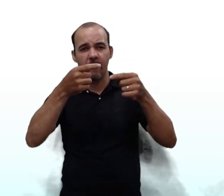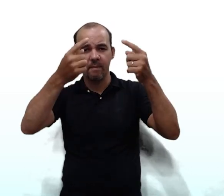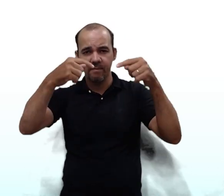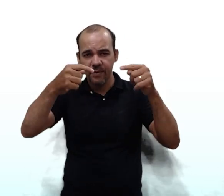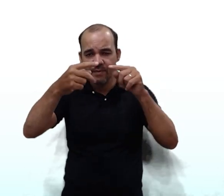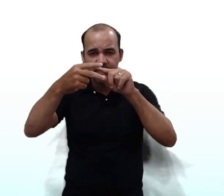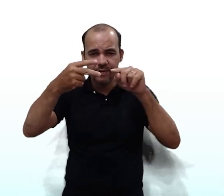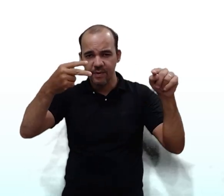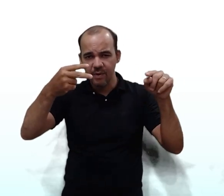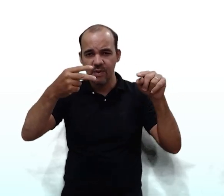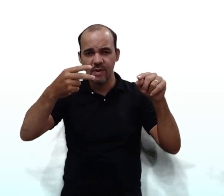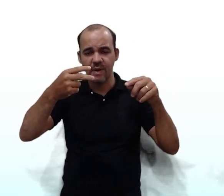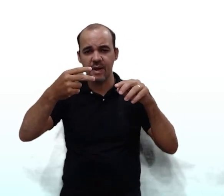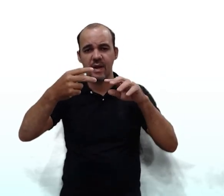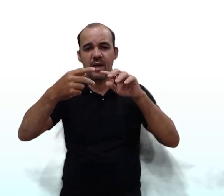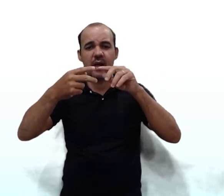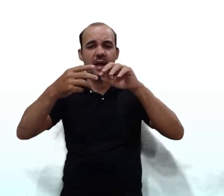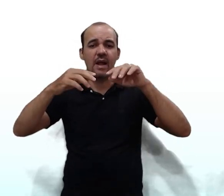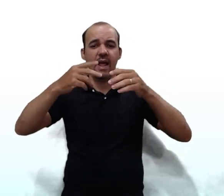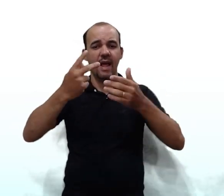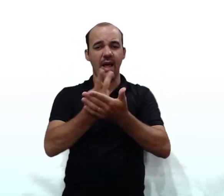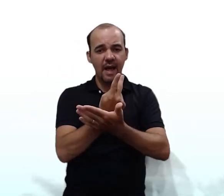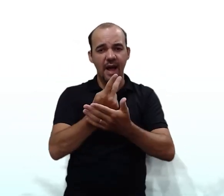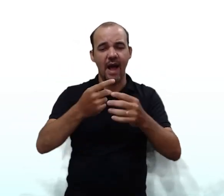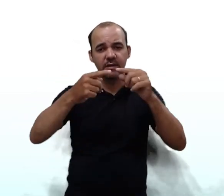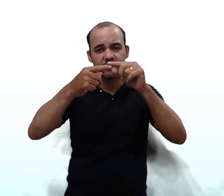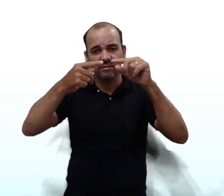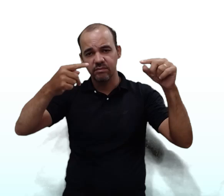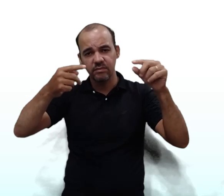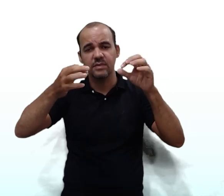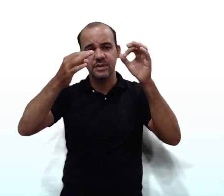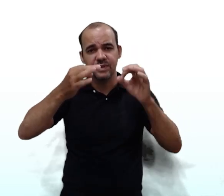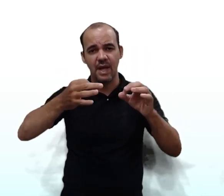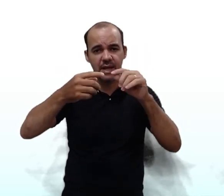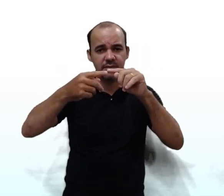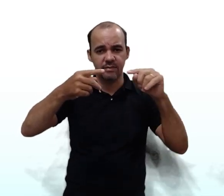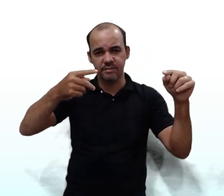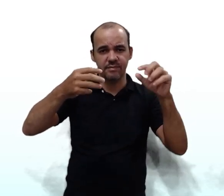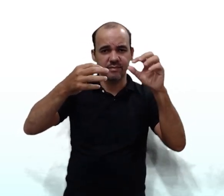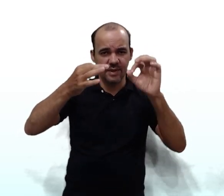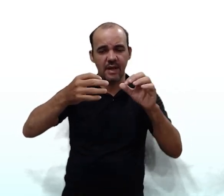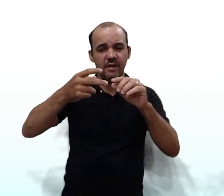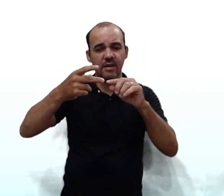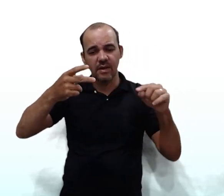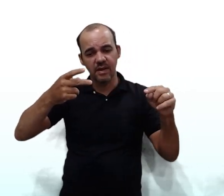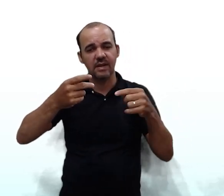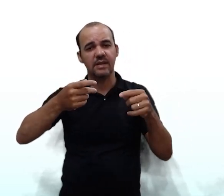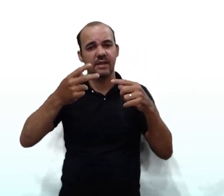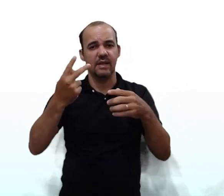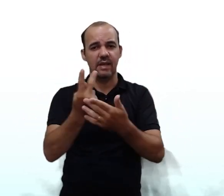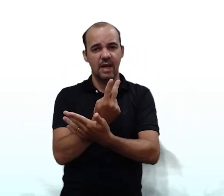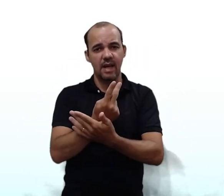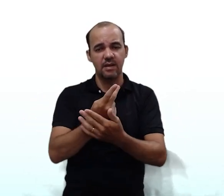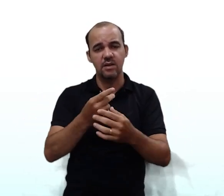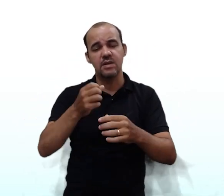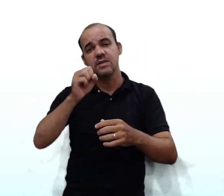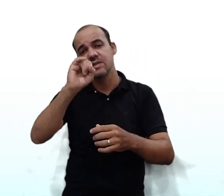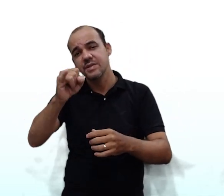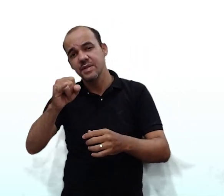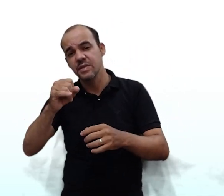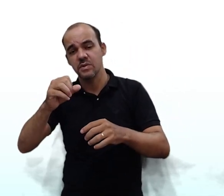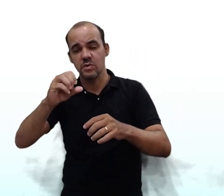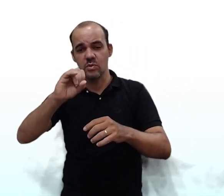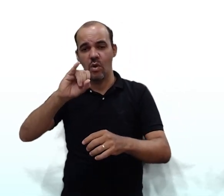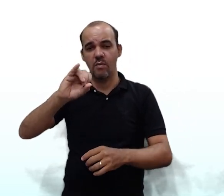porque eu não fiz essa separação. E a regra é muito clara quando ela diz, se teu objeto for um pronome,